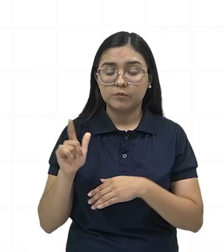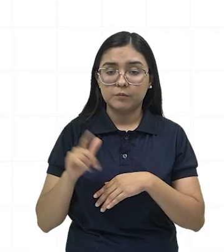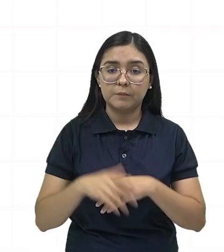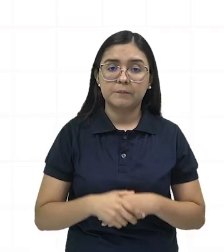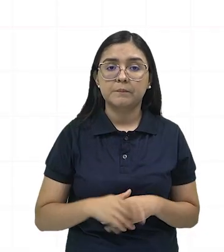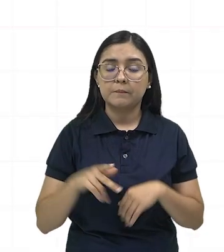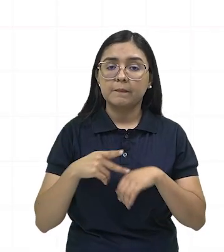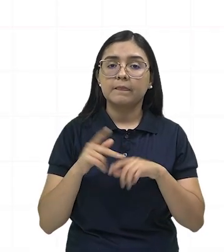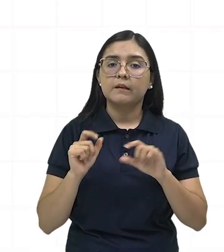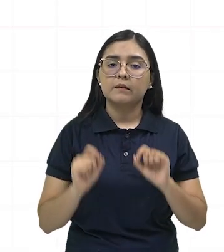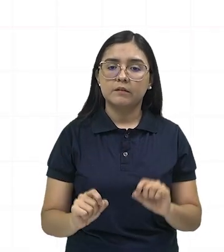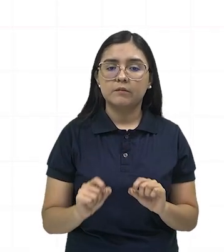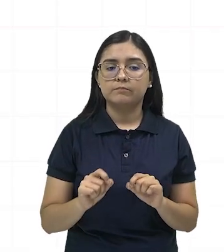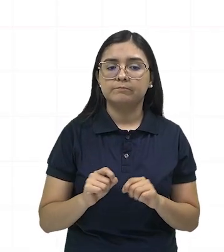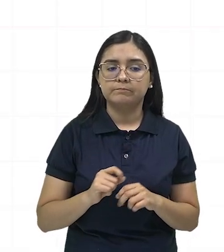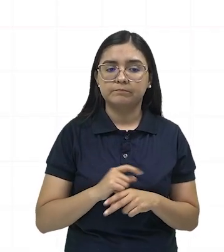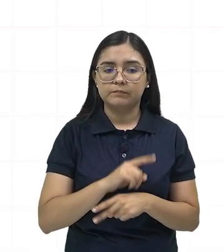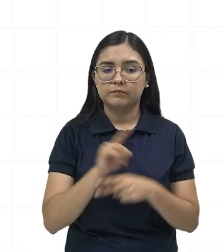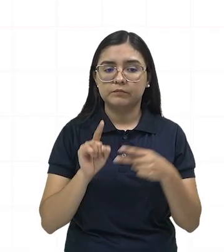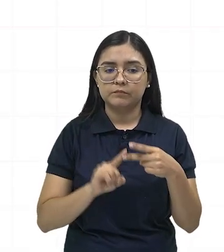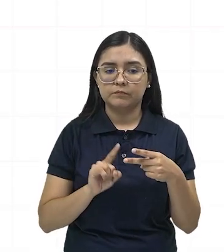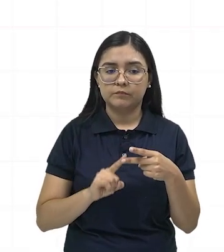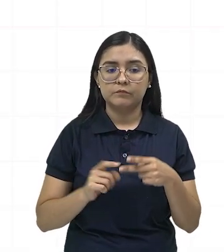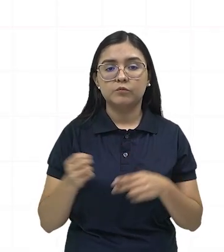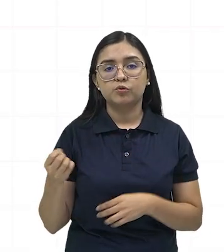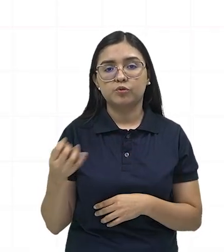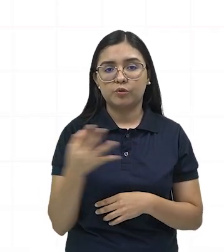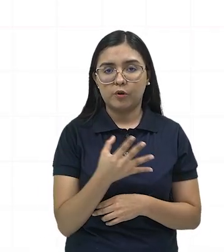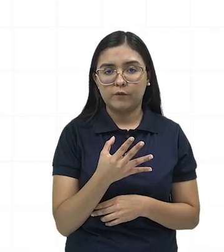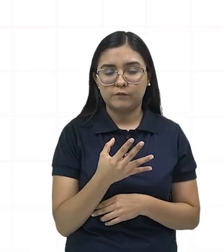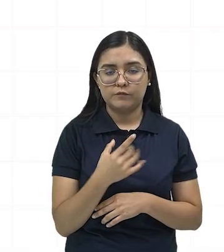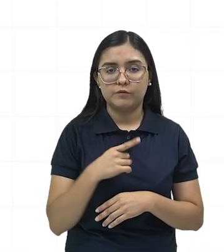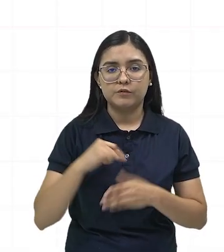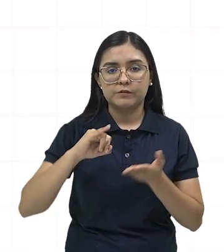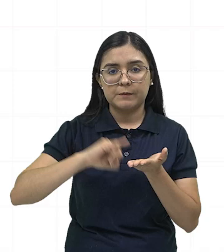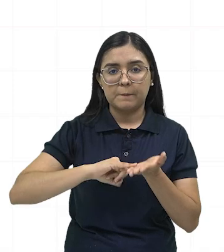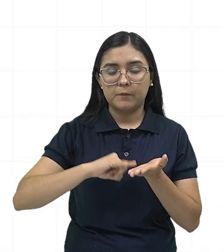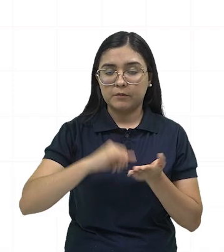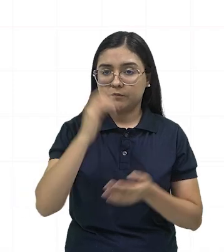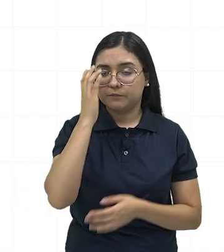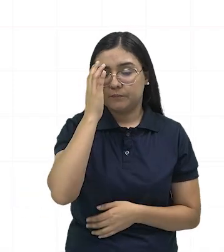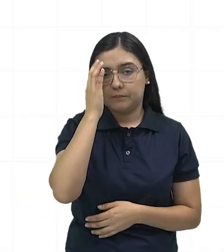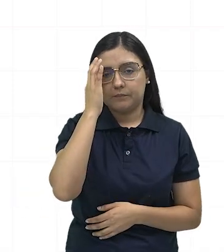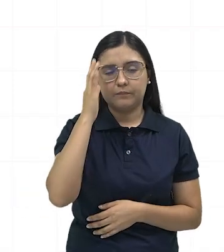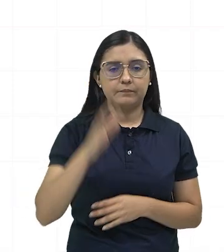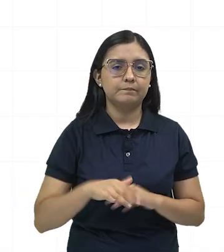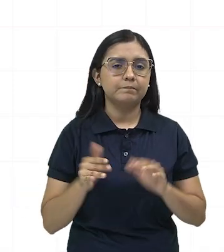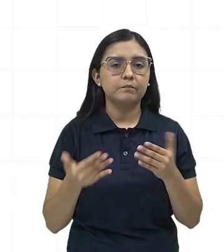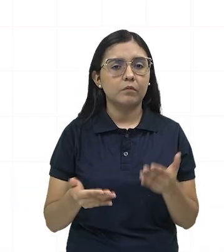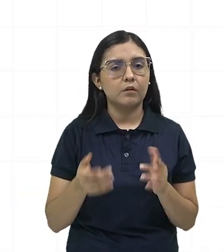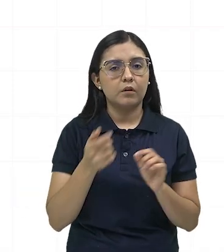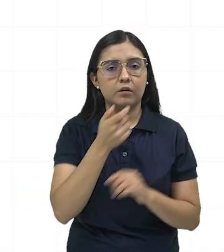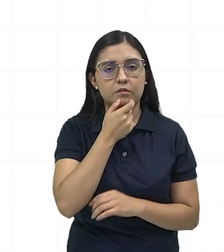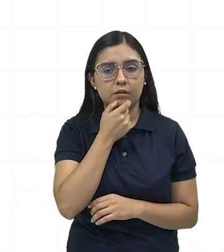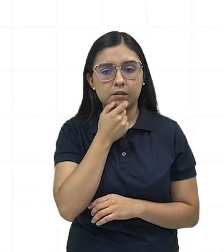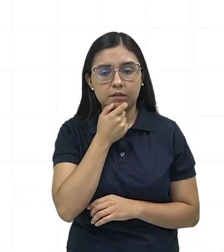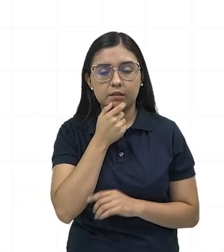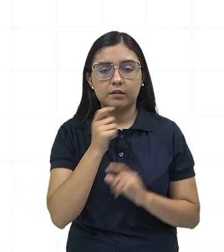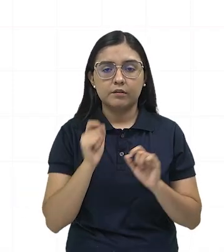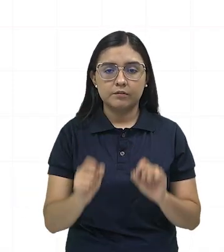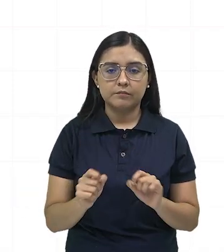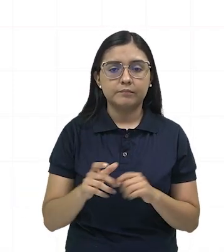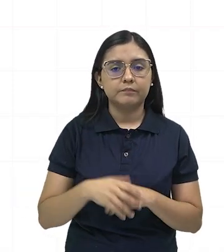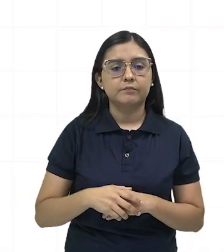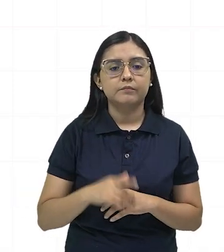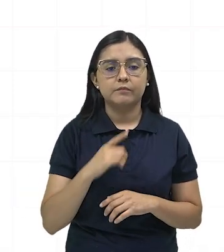aí, então, que entra esse segundo ponto, né? Os novos impostos. Né? Então, a Inglaterra ela vai aumentar o